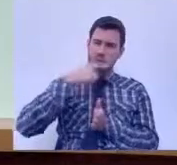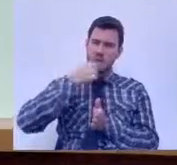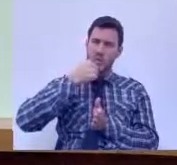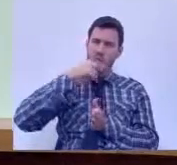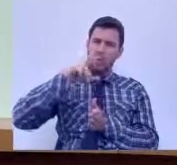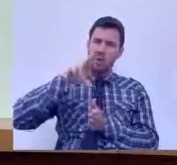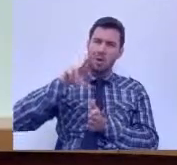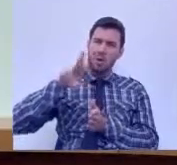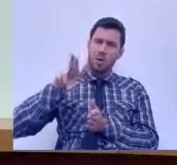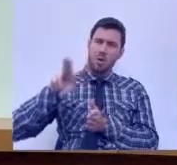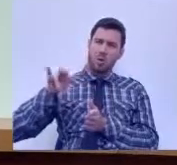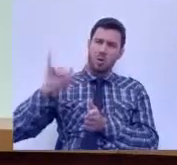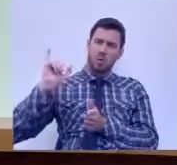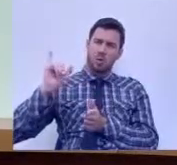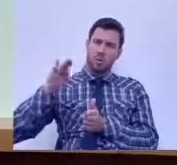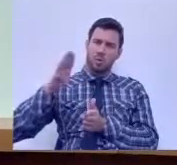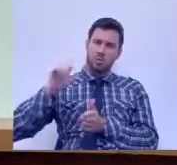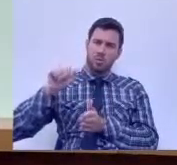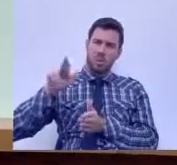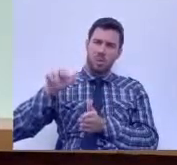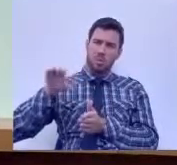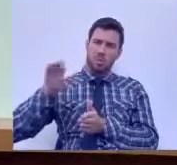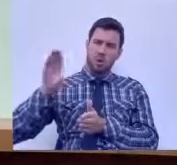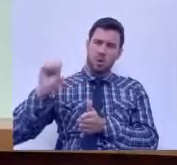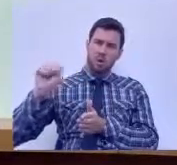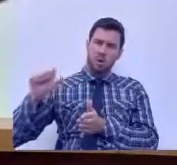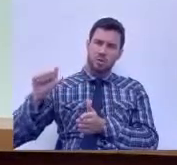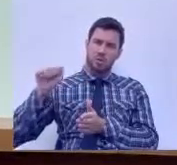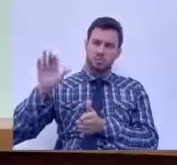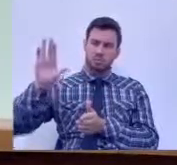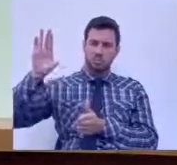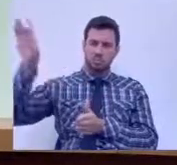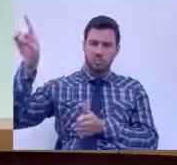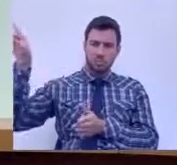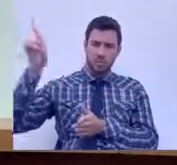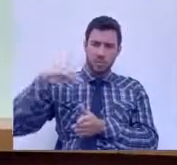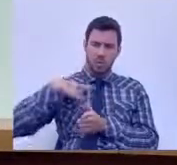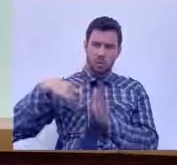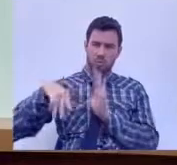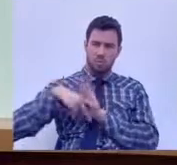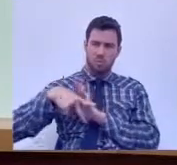Barbosa, passou Mário Rifai, depois veio o Rui Barbosa. Não é o Rui Barbosa aquele